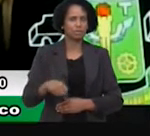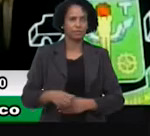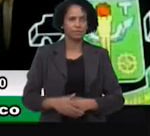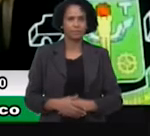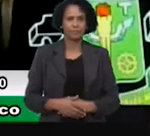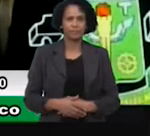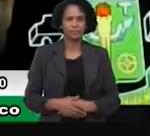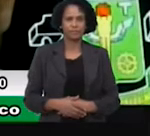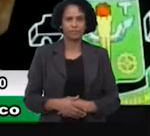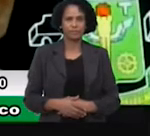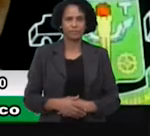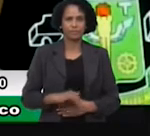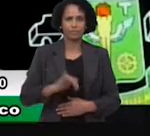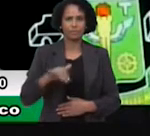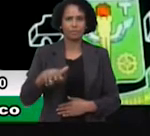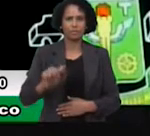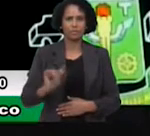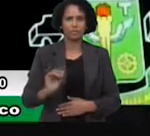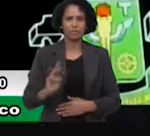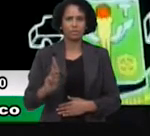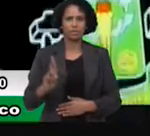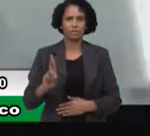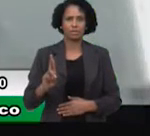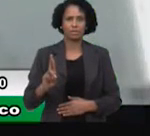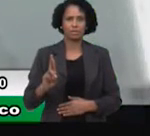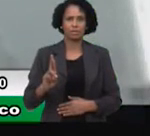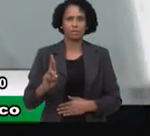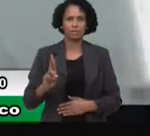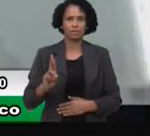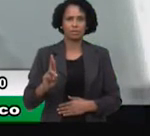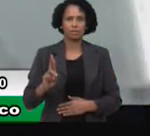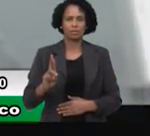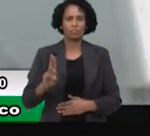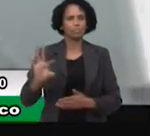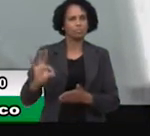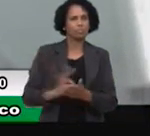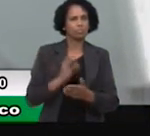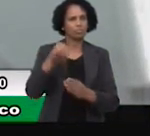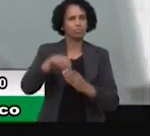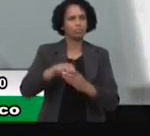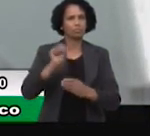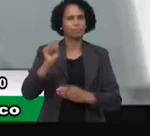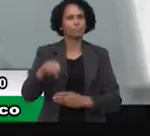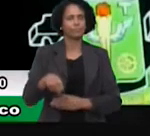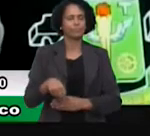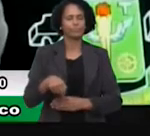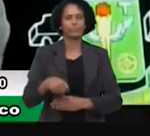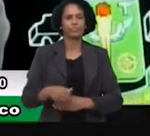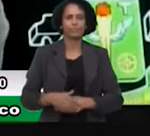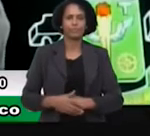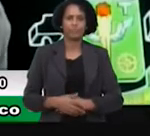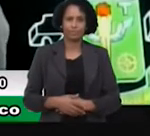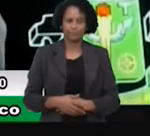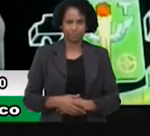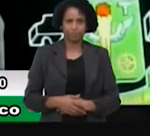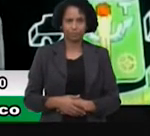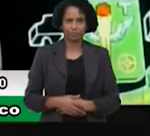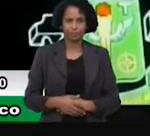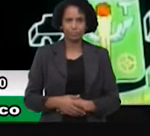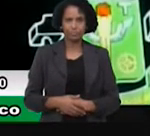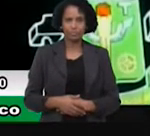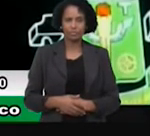vereador Jair Assafi, como vota, Vossa Excelência? Registrado o voto sim do novo vereador Jair Assafi. O vereador Ricardo,